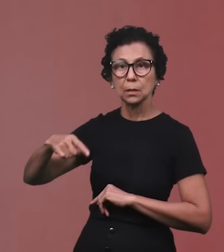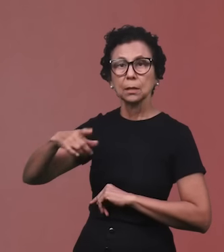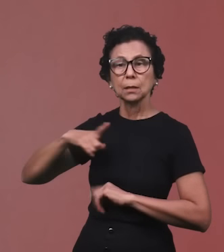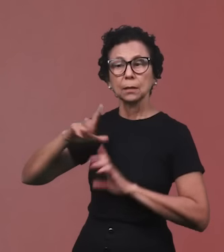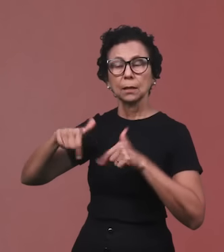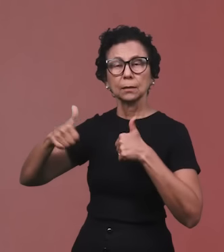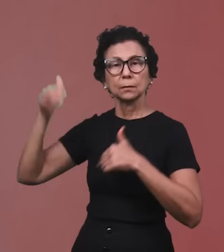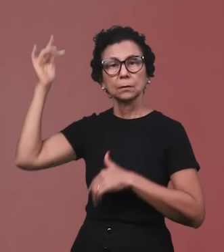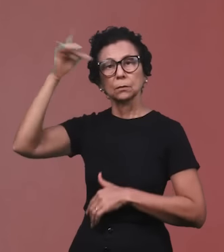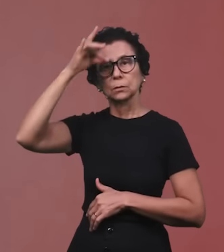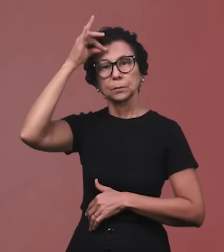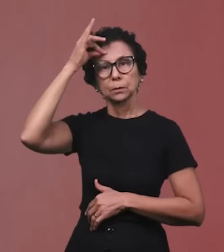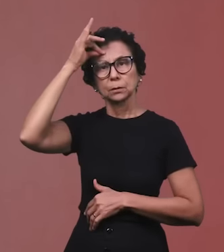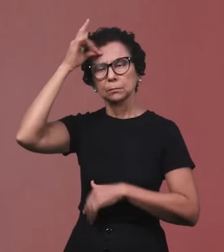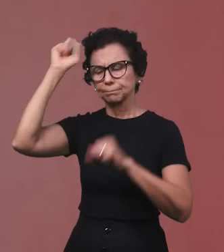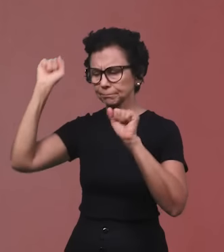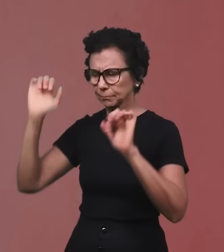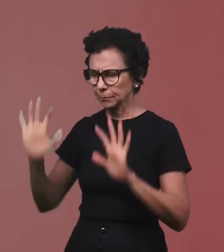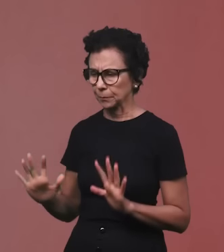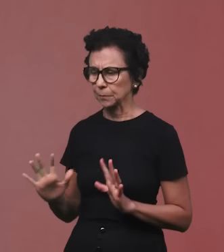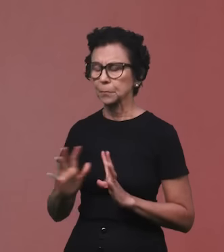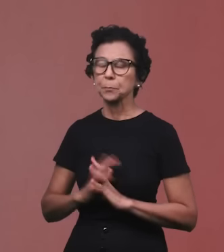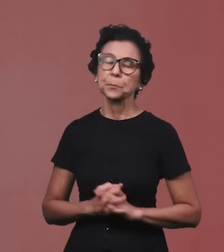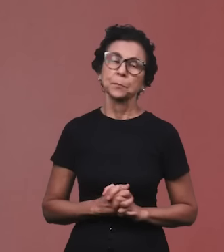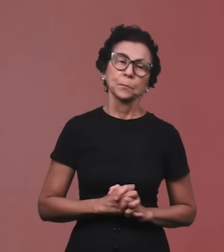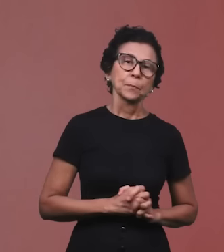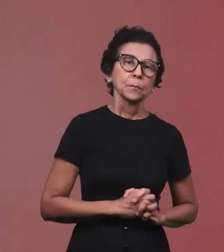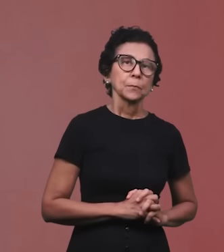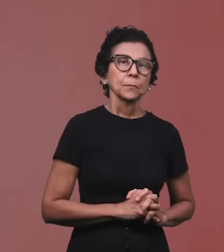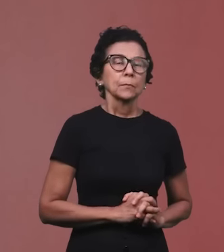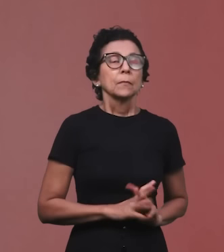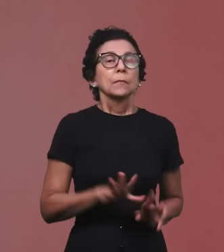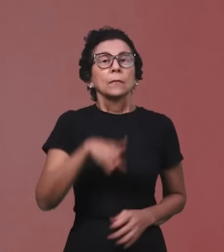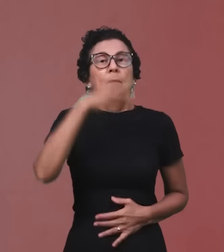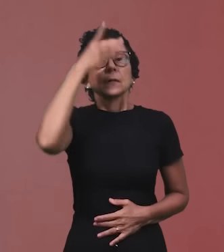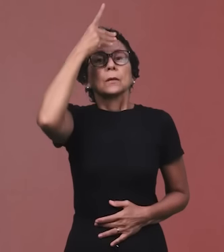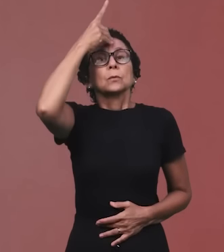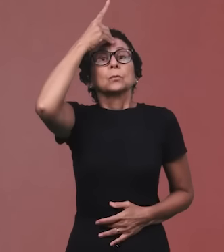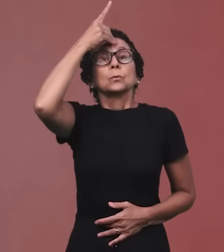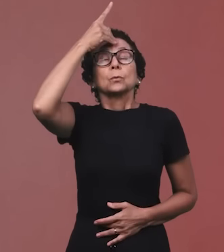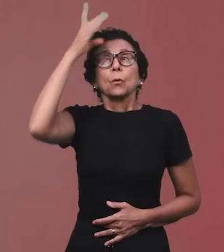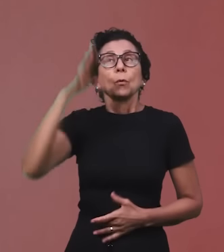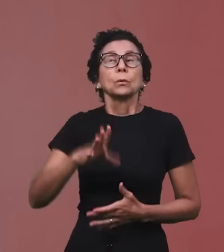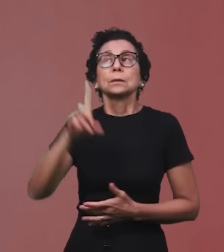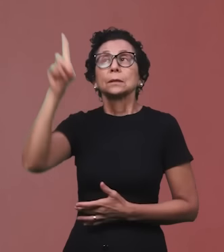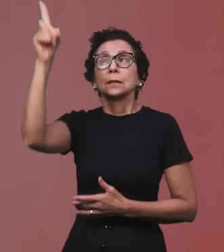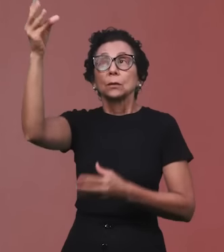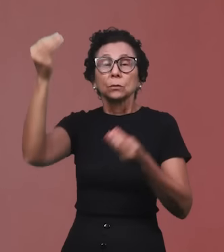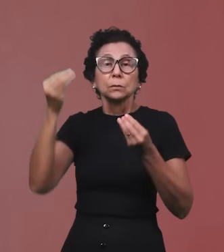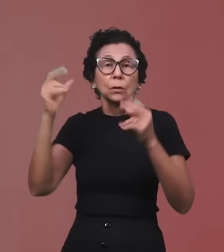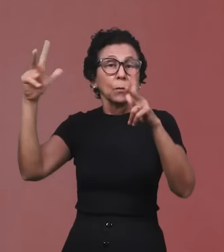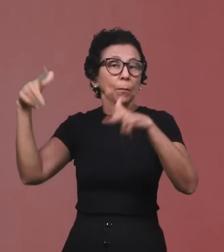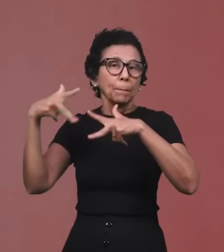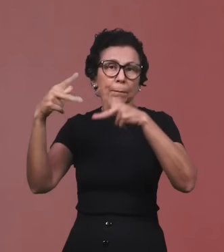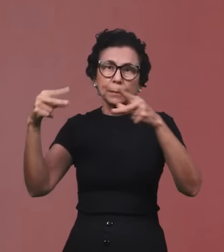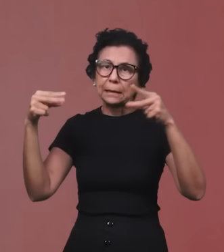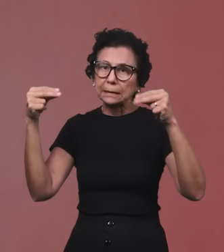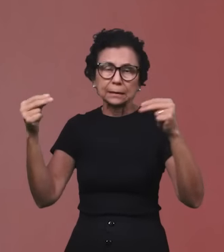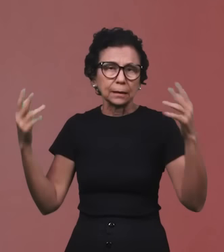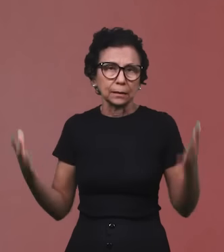Santo, que é a bênção enriquecida. Agora, o seguinte, quando você fala de dons espirituais, é uma riqueza que o Senhor nos deu extraordinária. Isso